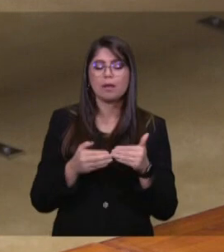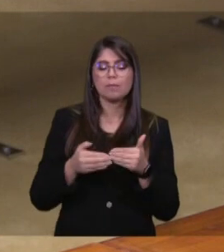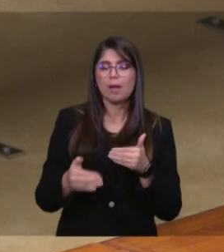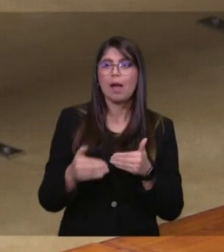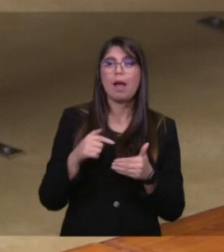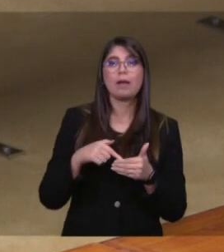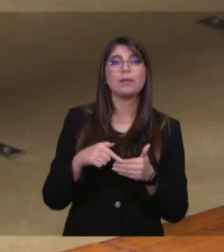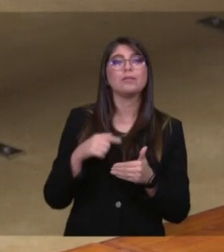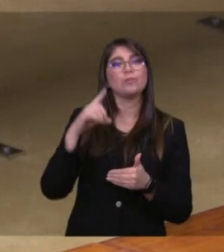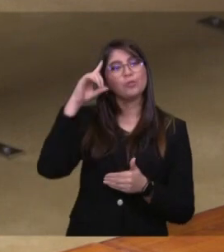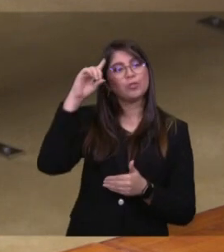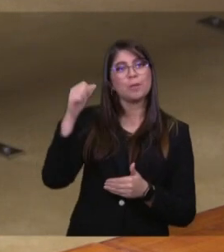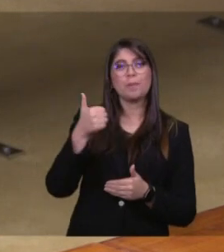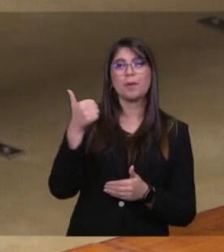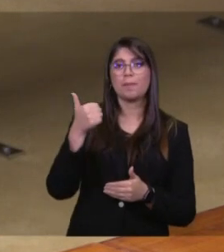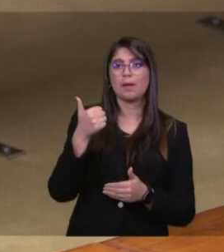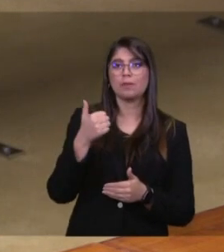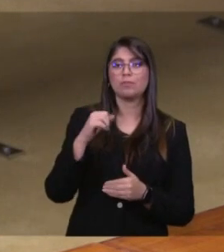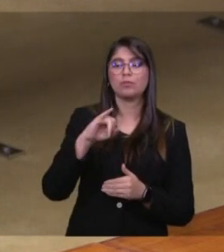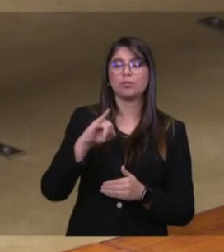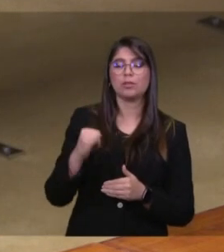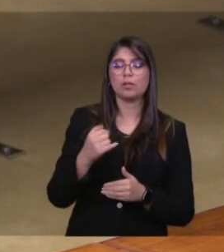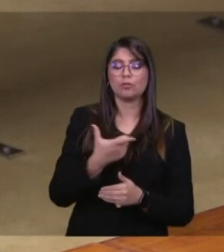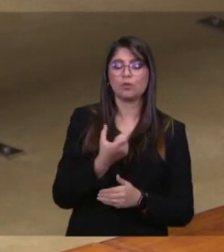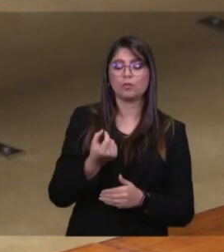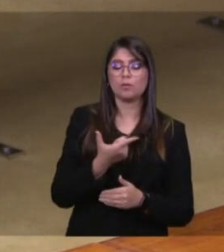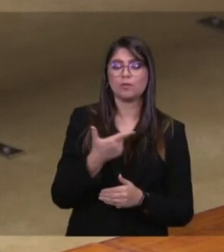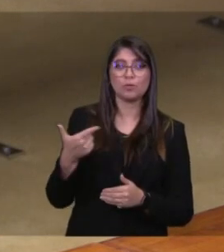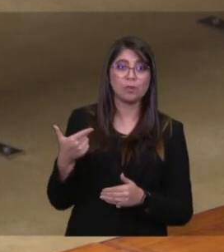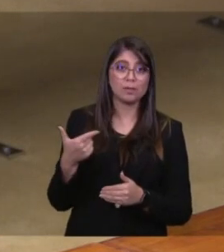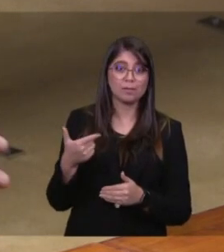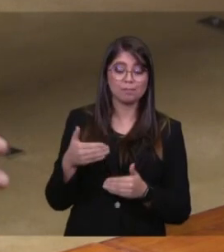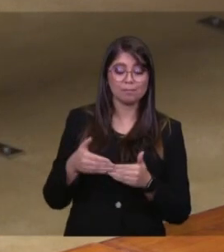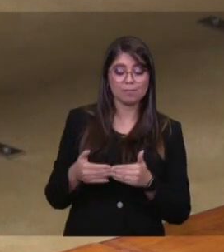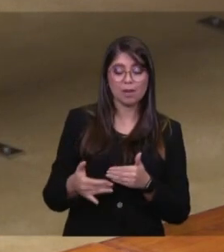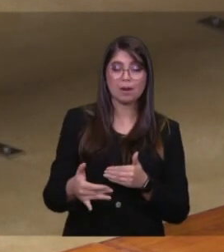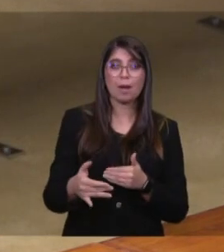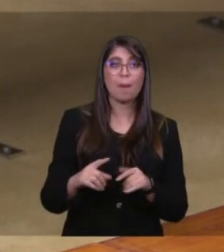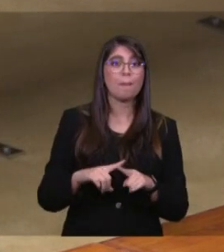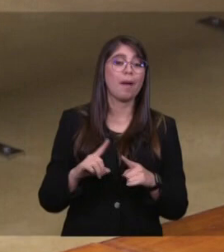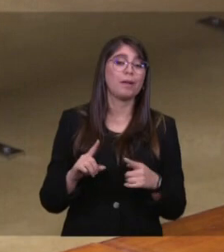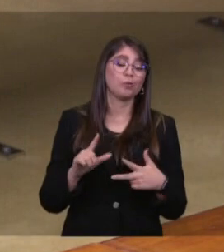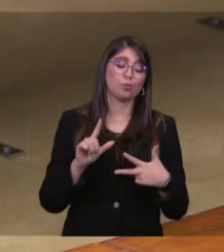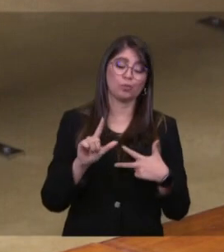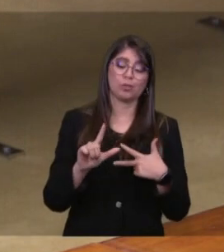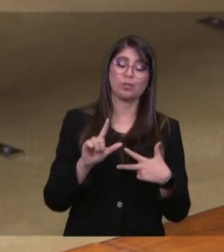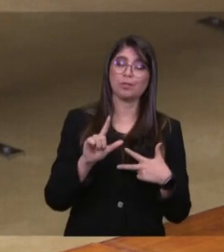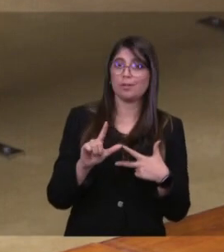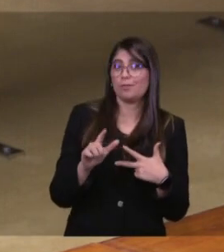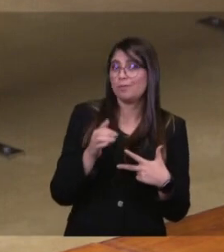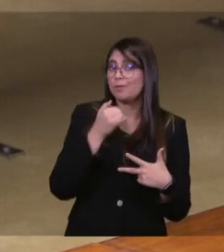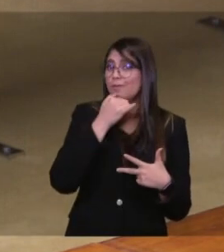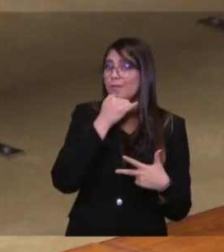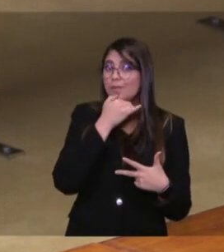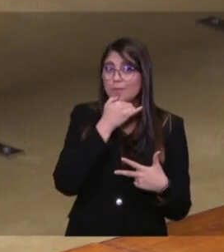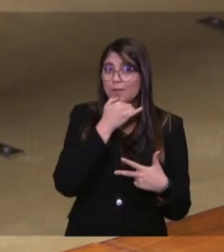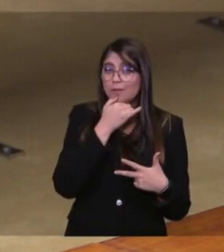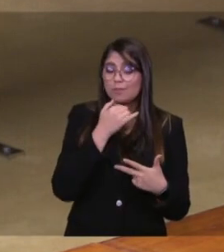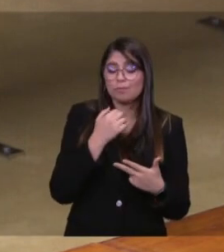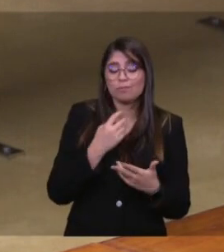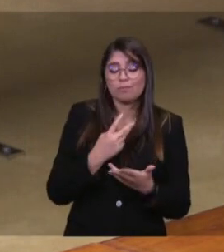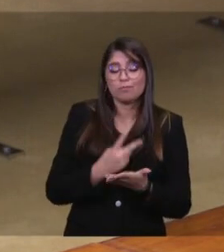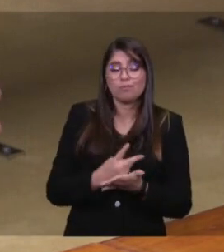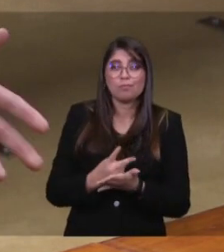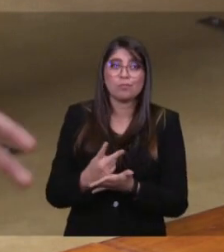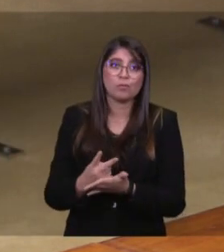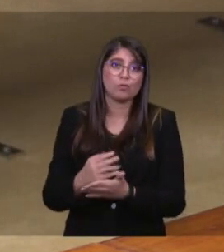1º de janeiro de 2022. Infelizmente, processo legislativo não se seguiu da forma